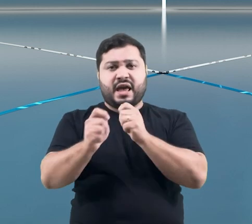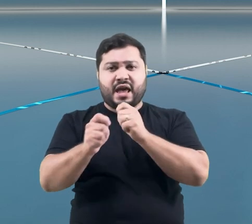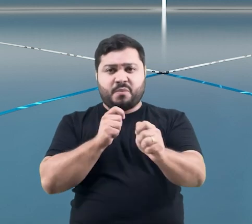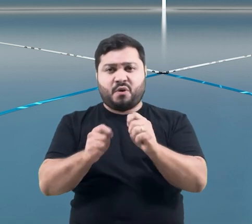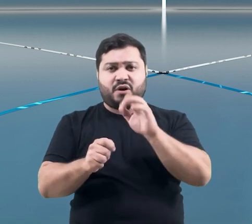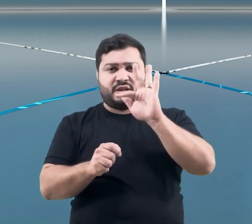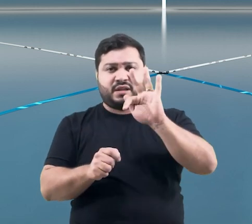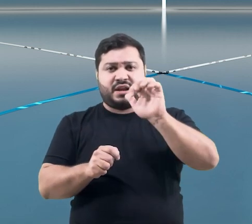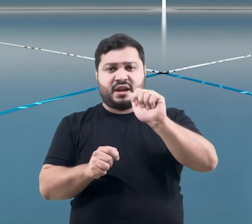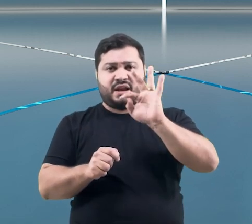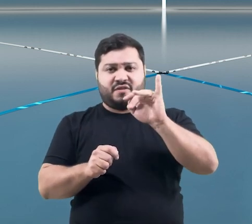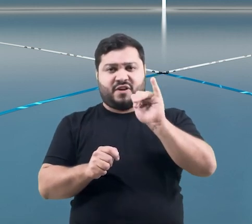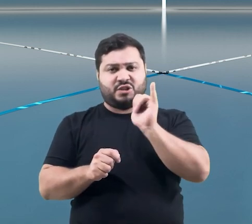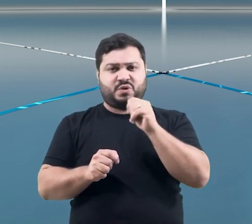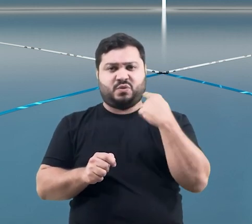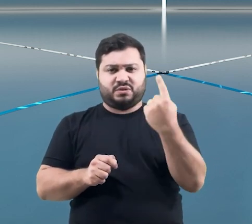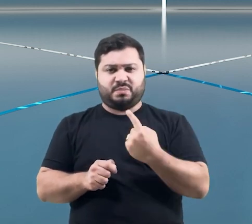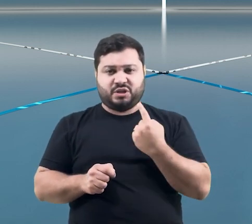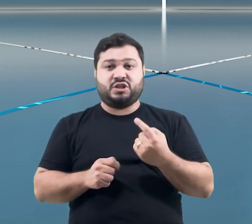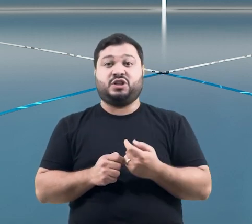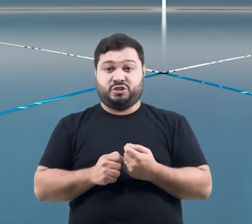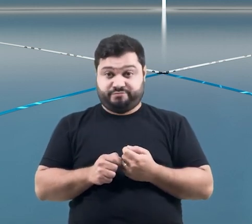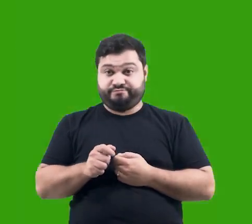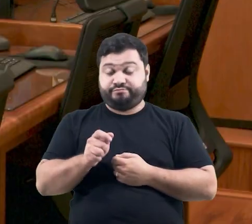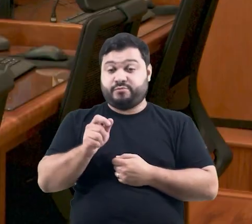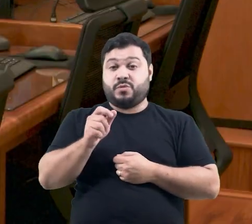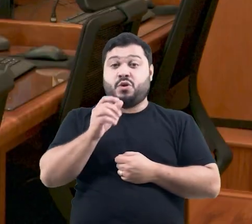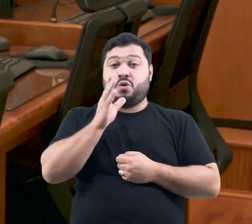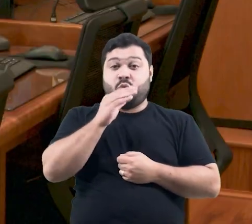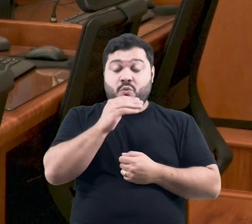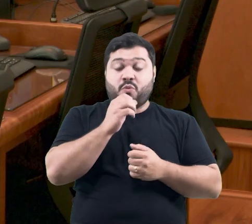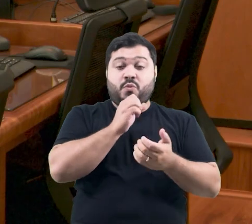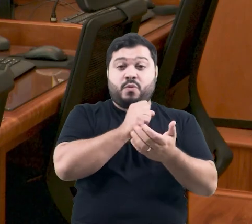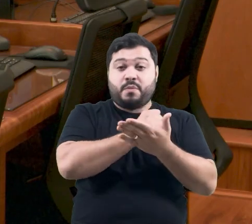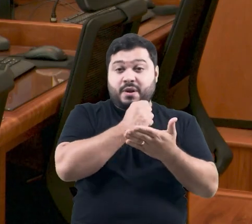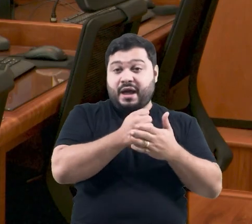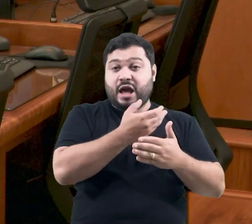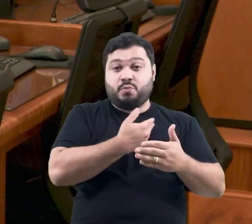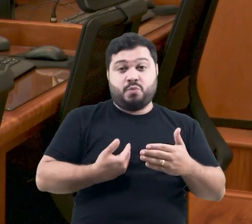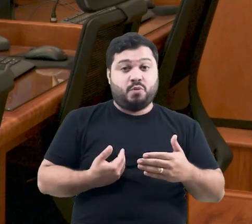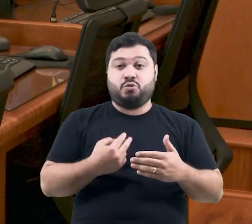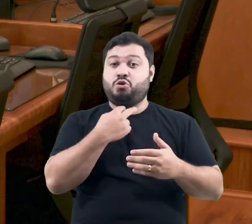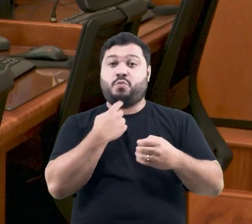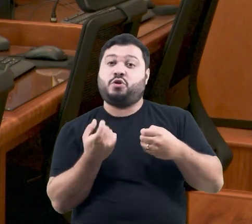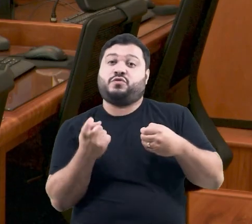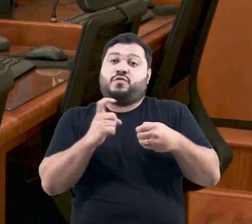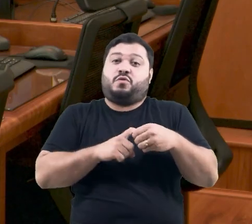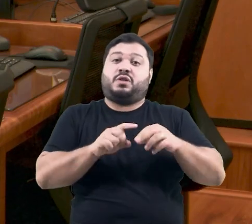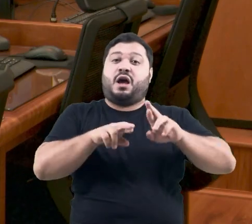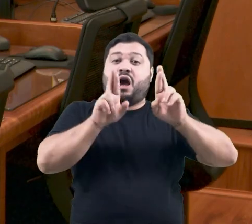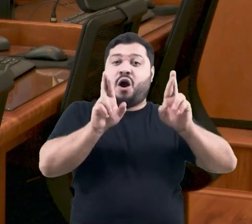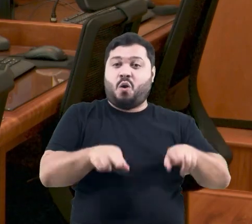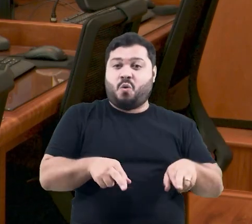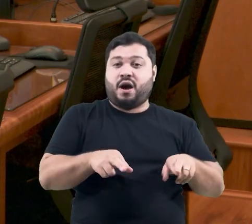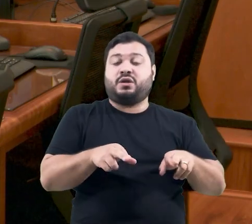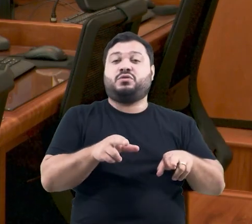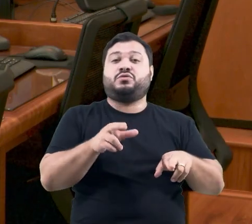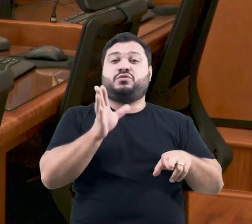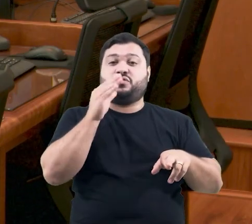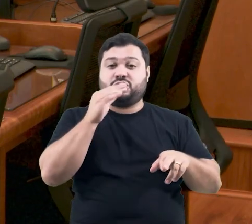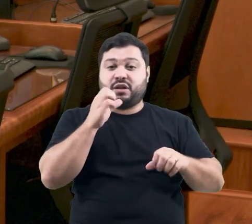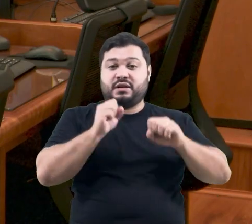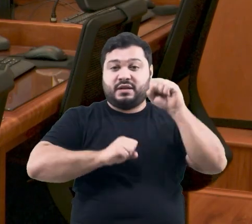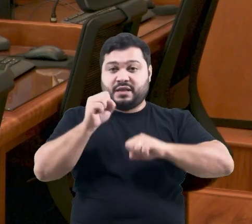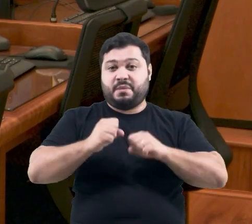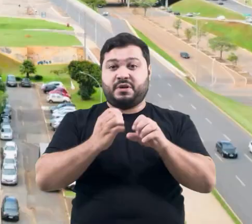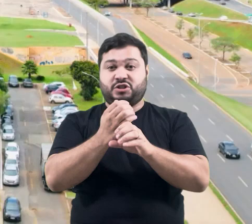e a repórter Fátima Uchoa conta pra gente. Um empregado público não terá direito de ser reintegrado ao quadro de